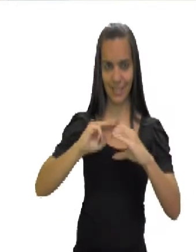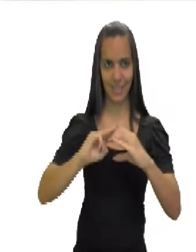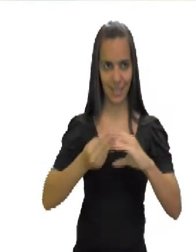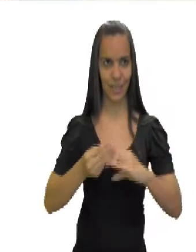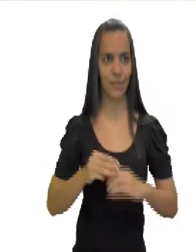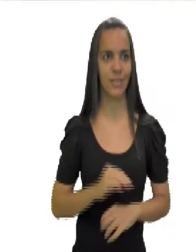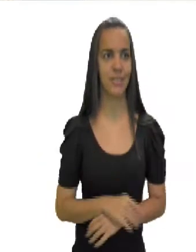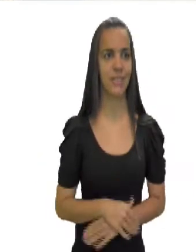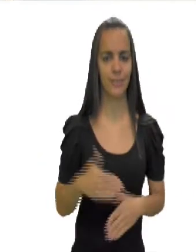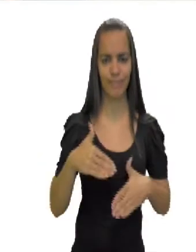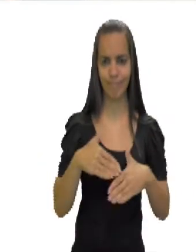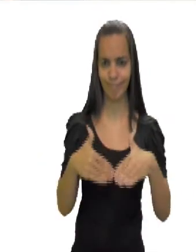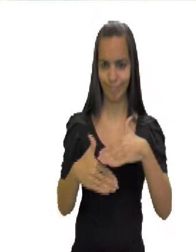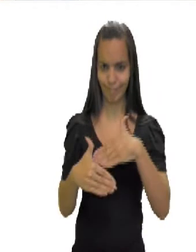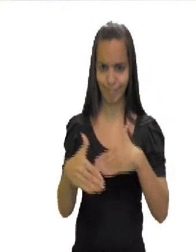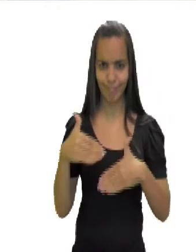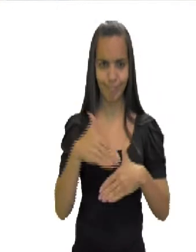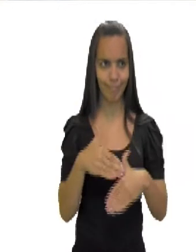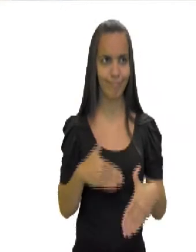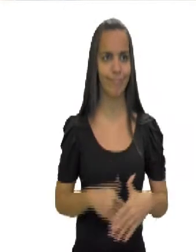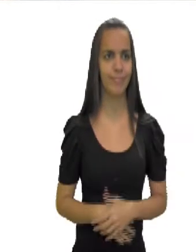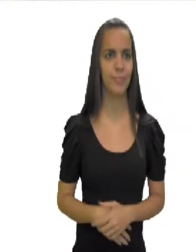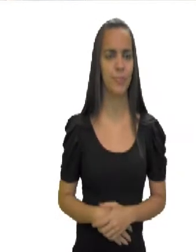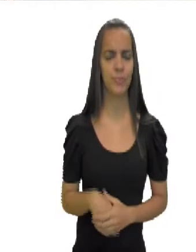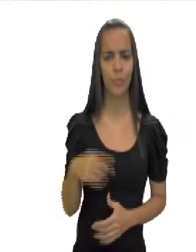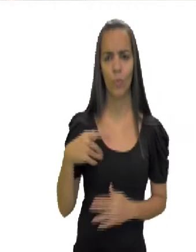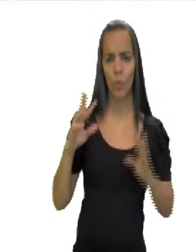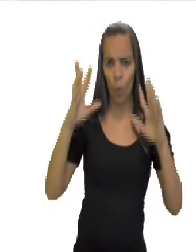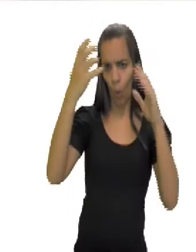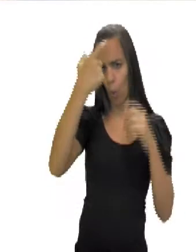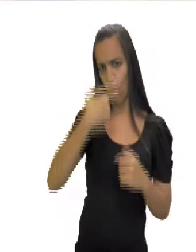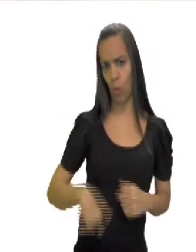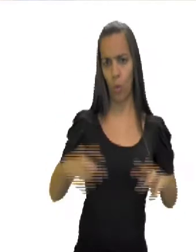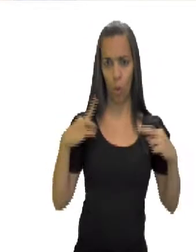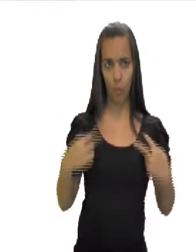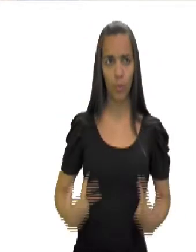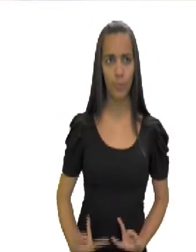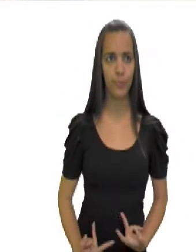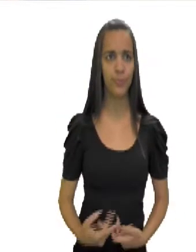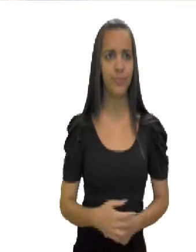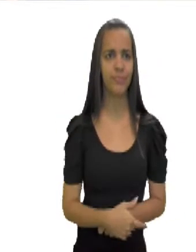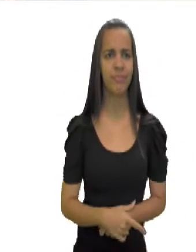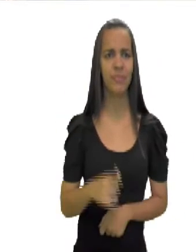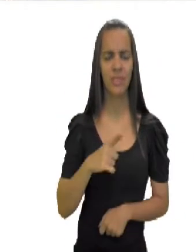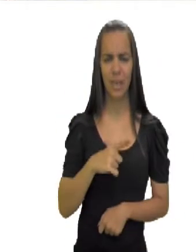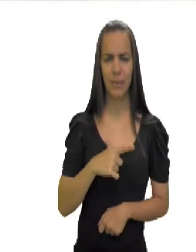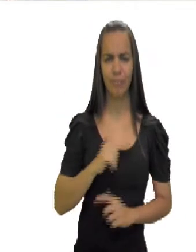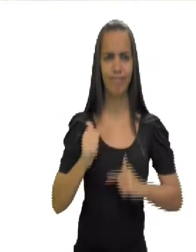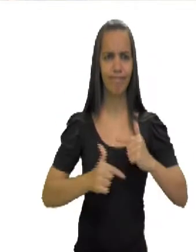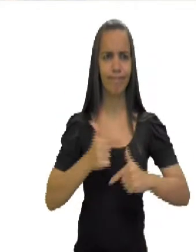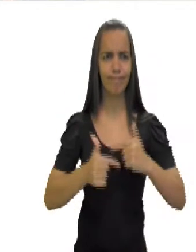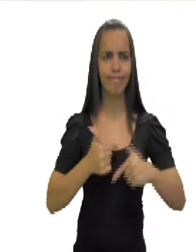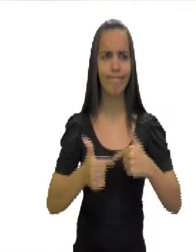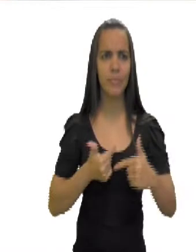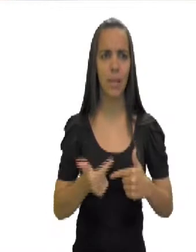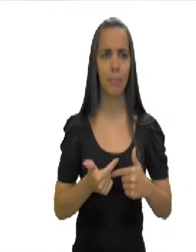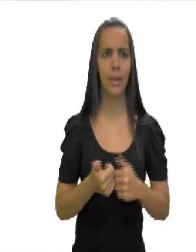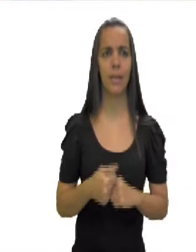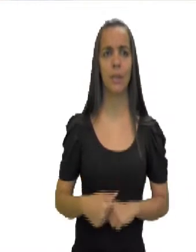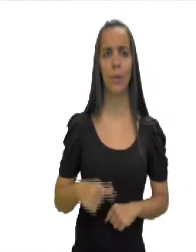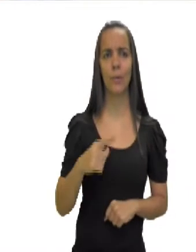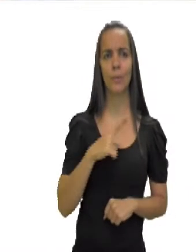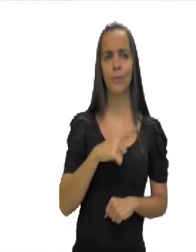aulas anteriores. O corpo é uma máquina perfeita e que funciona a partir da